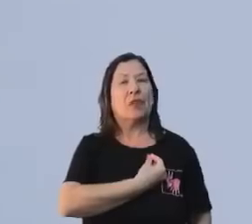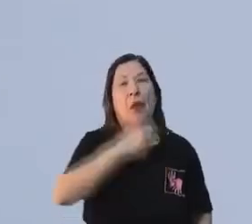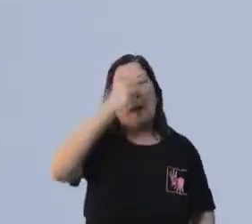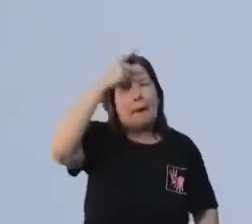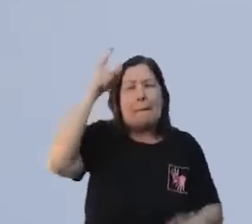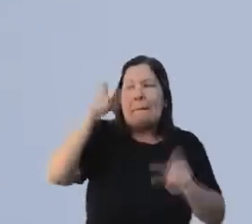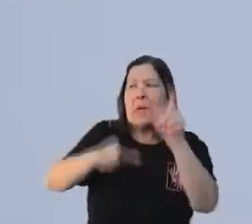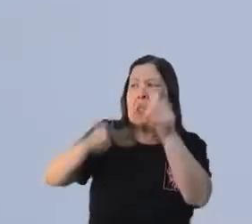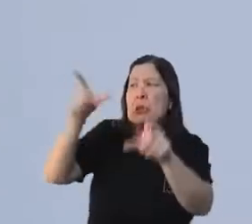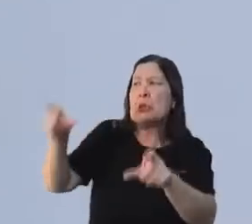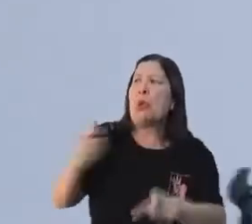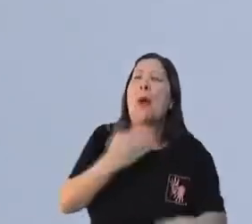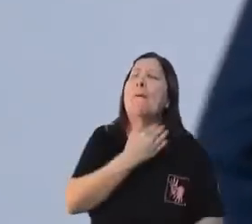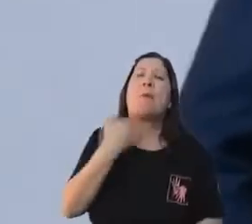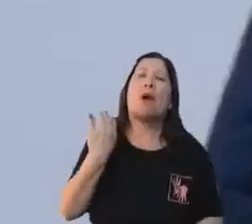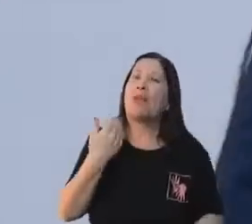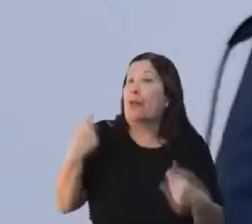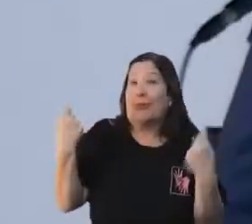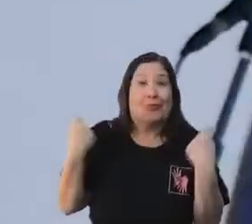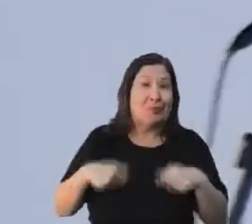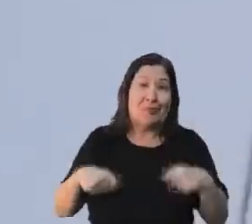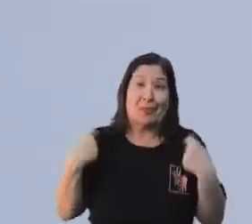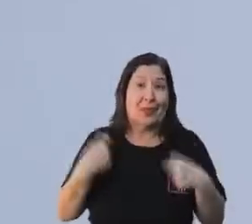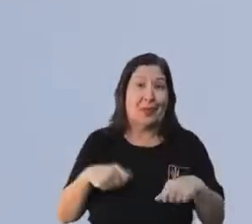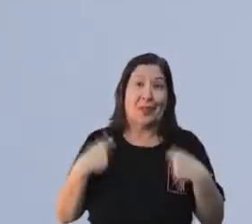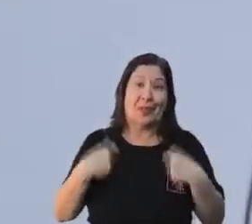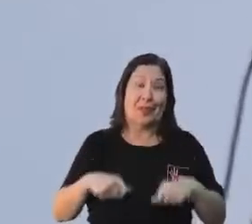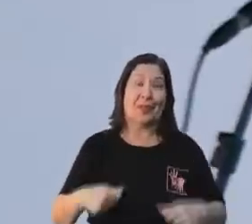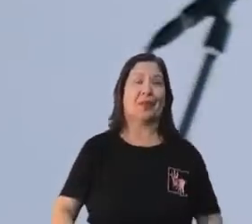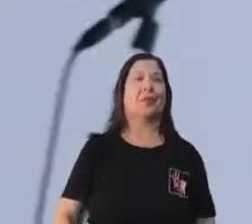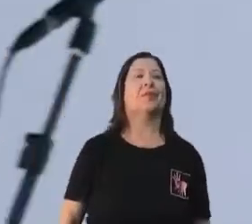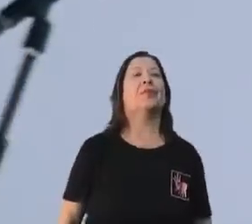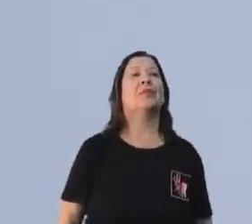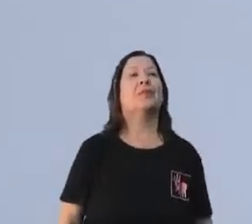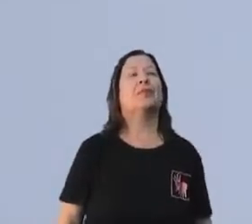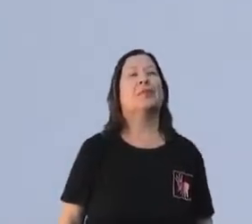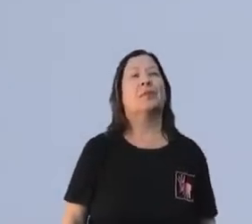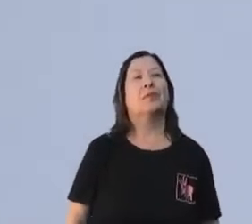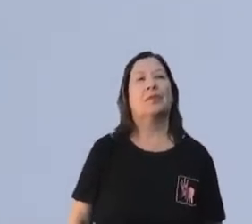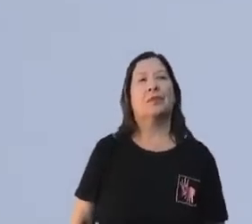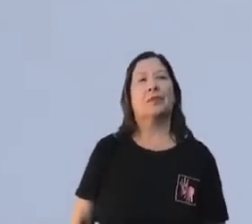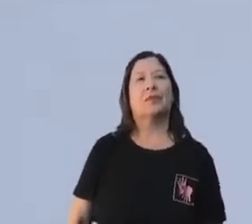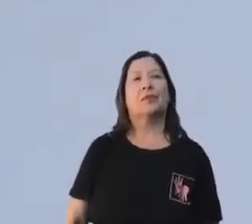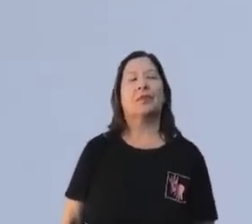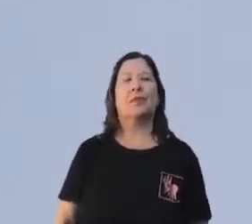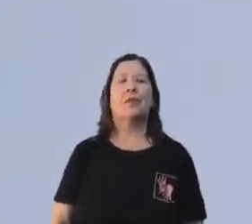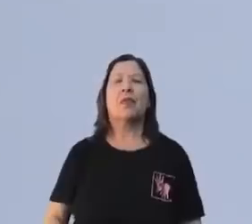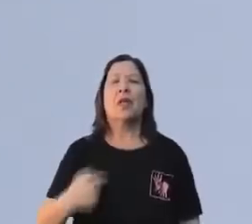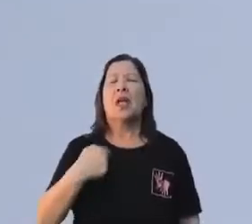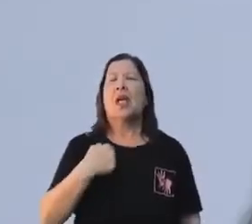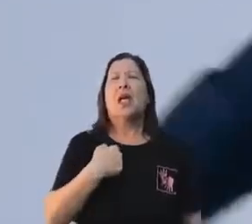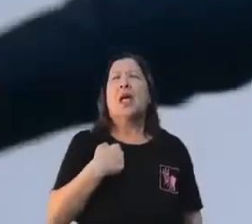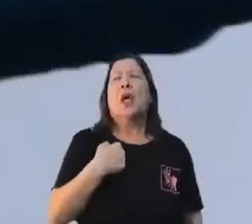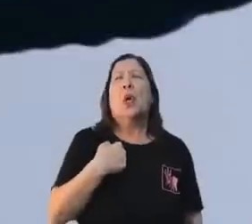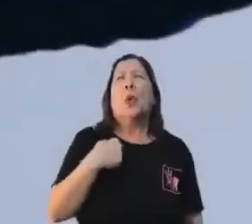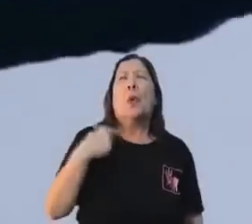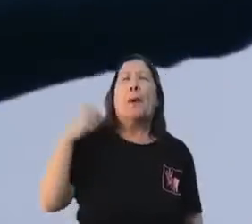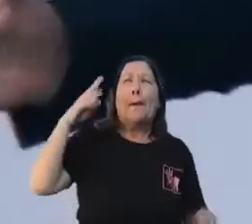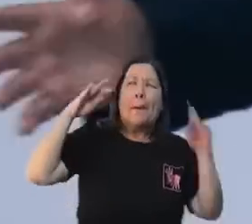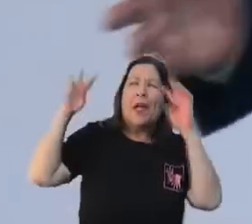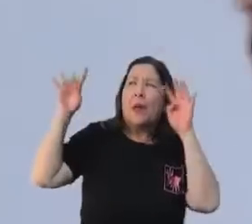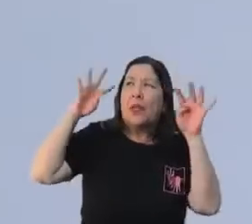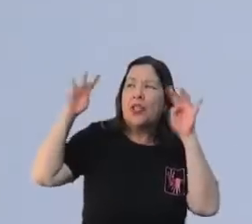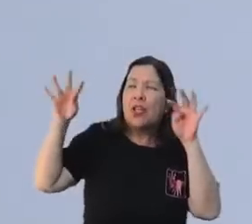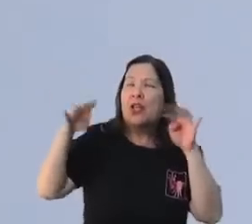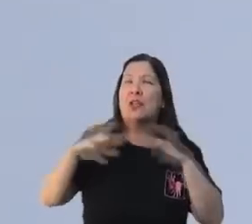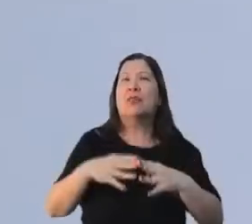Eu fui num funeral, lá em Vitória, certa feita, e contei 86 coroas de flores. Contrataram um grande caminhão para